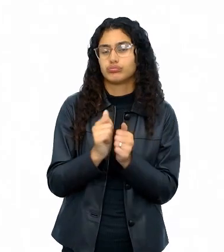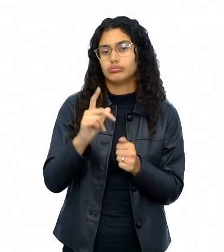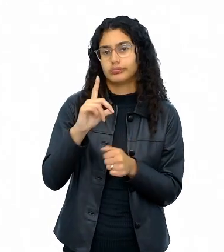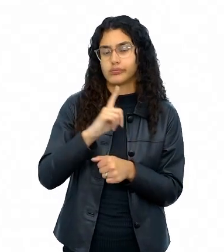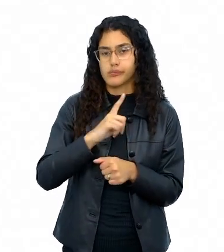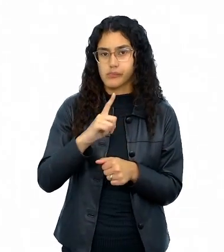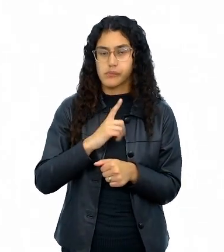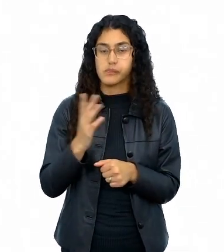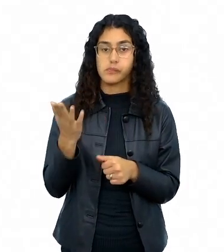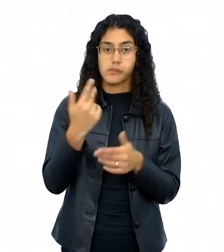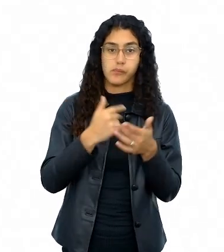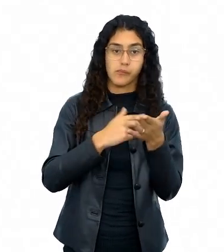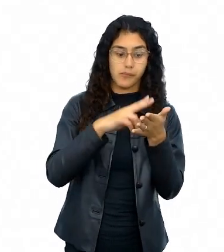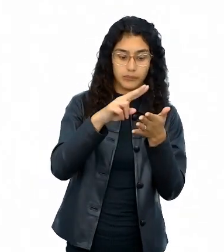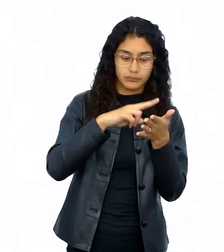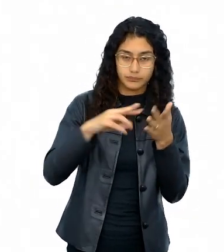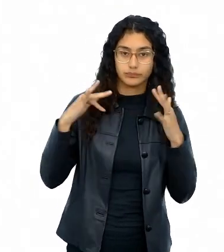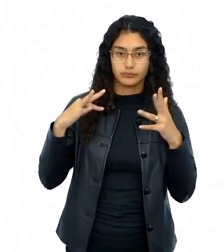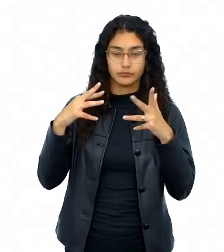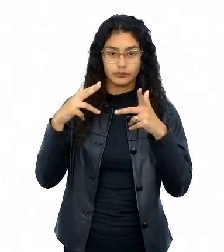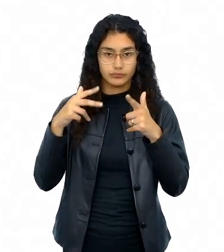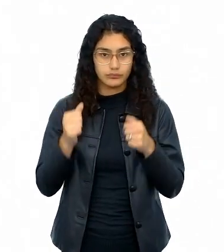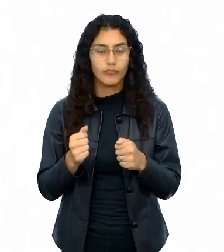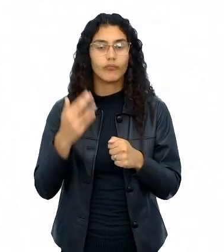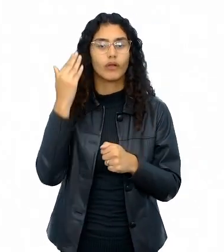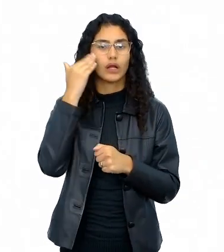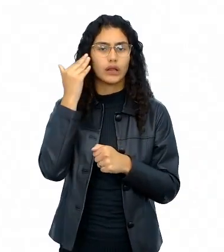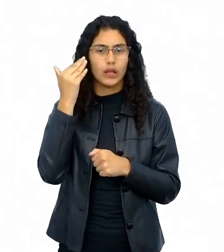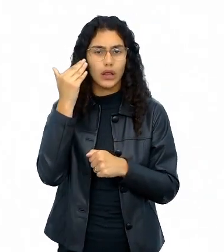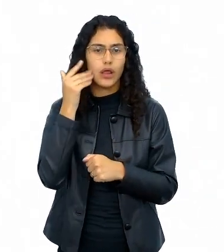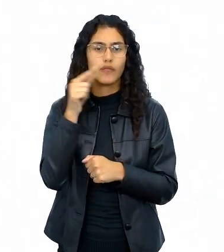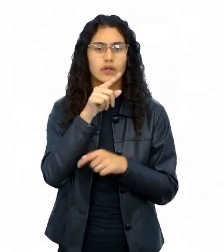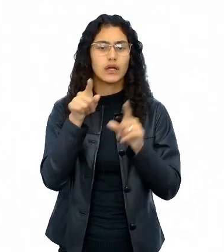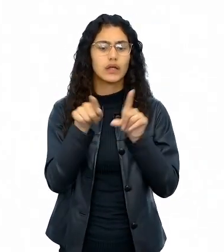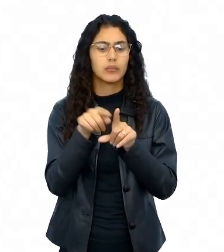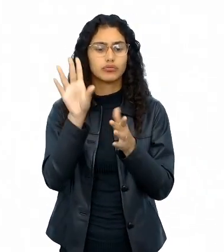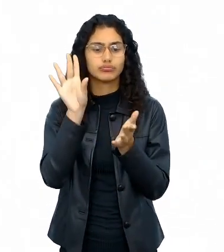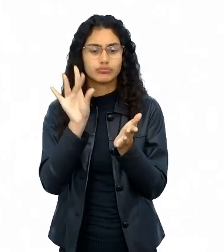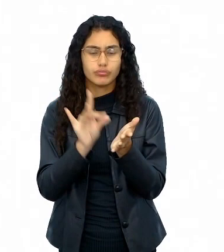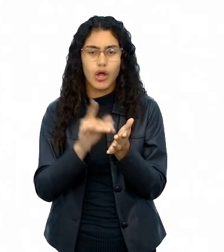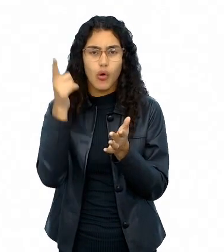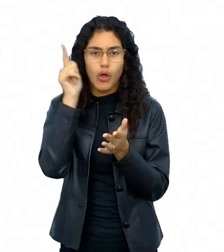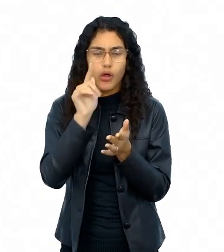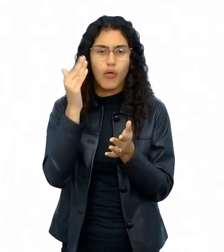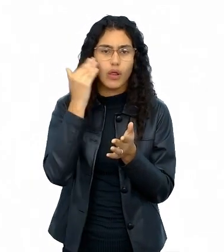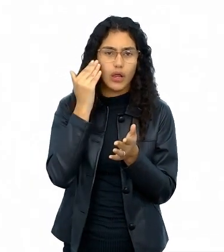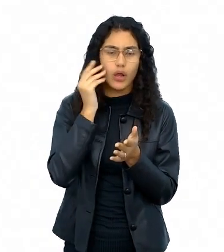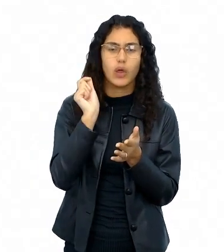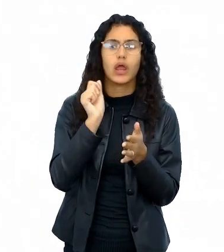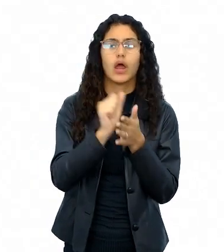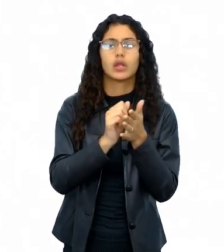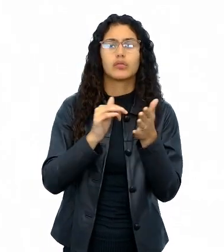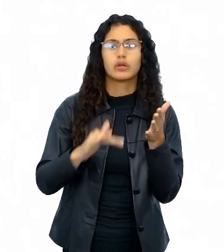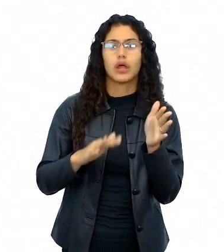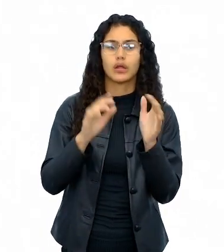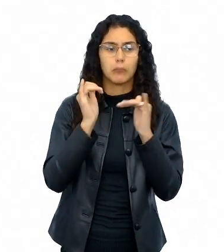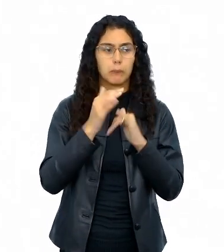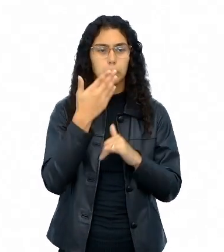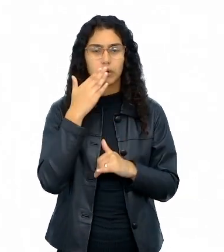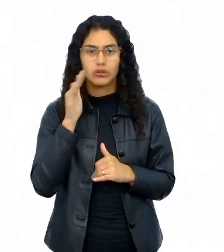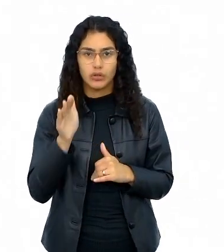isso. Vamos ler todos, vamos entender, vocês entenderam realmente o que essa atividade está